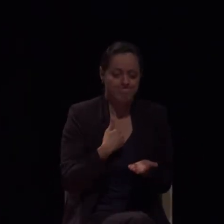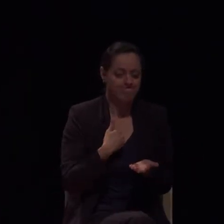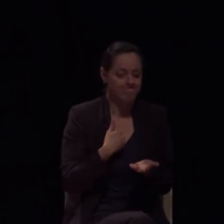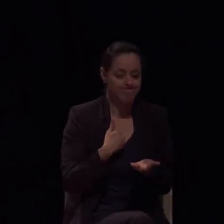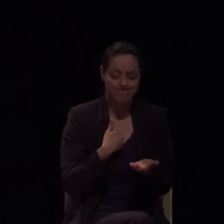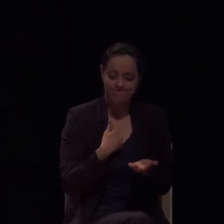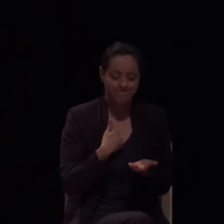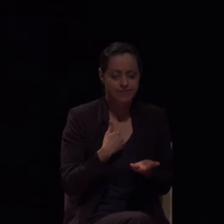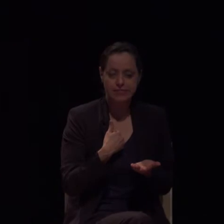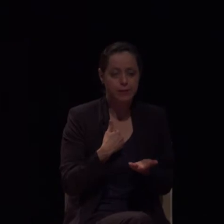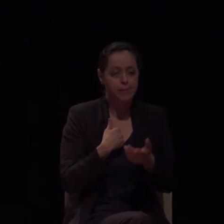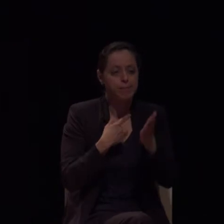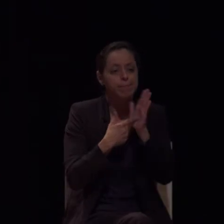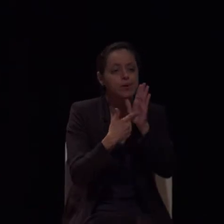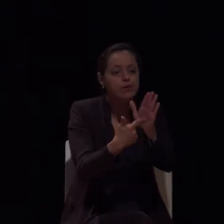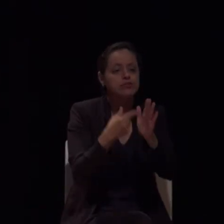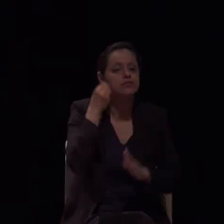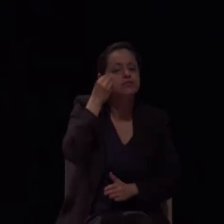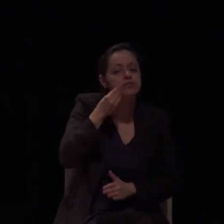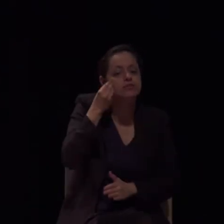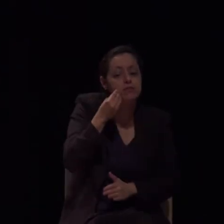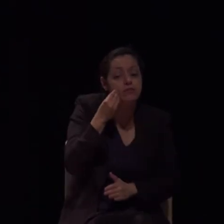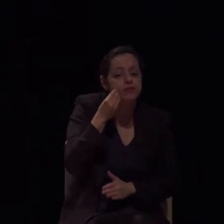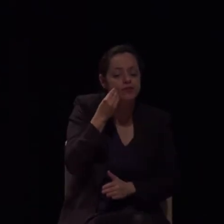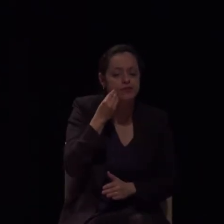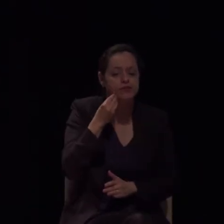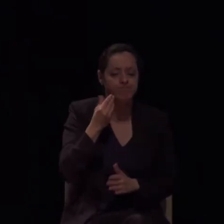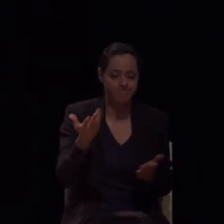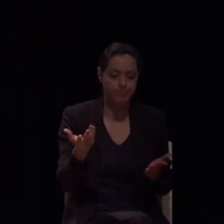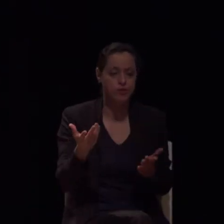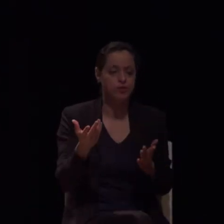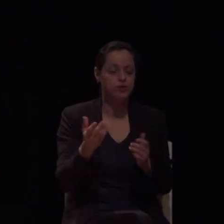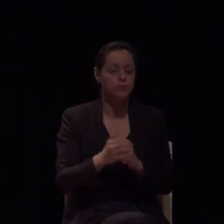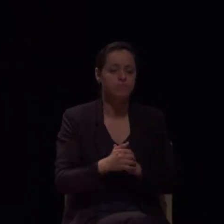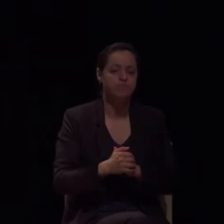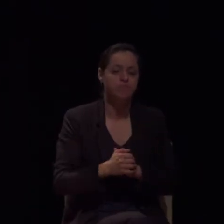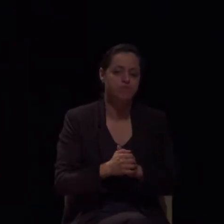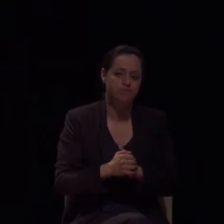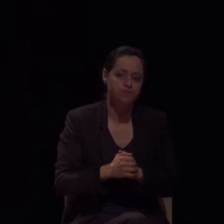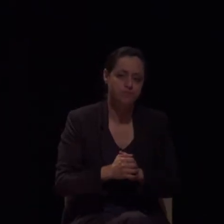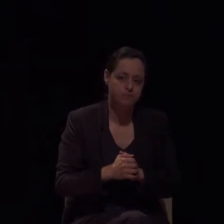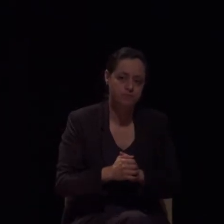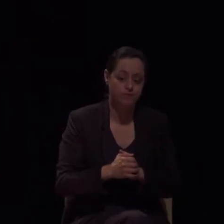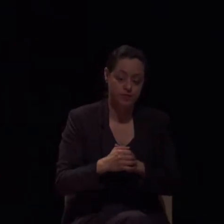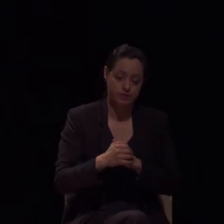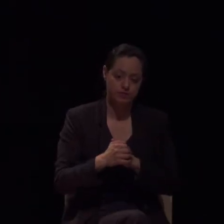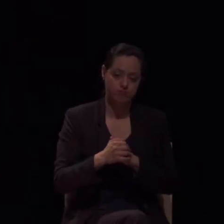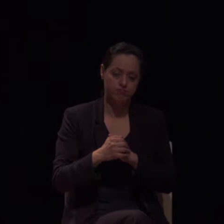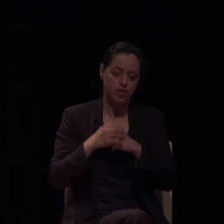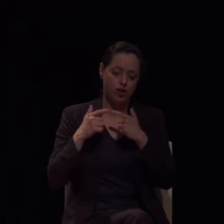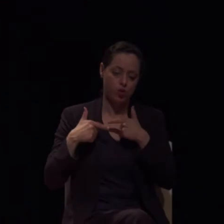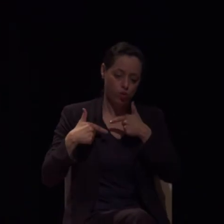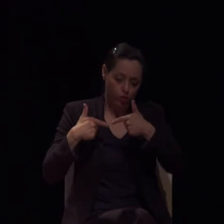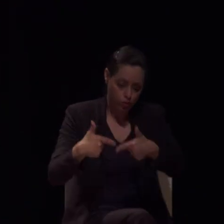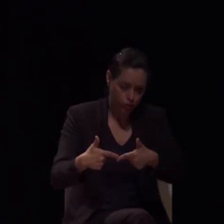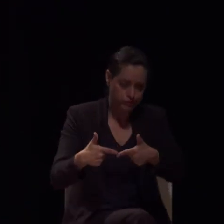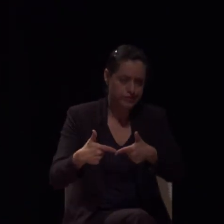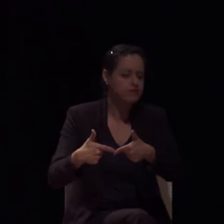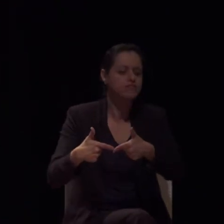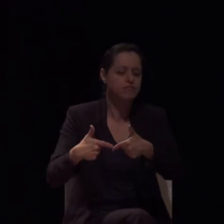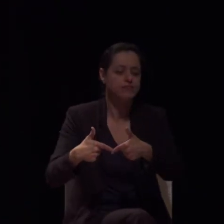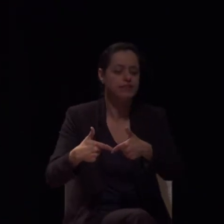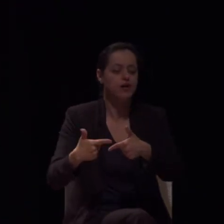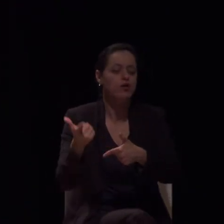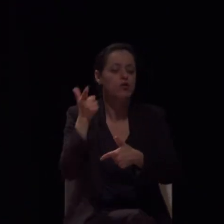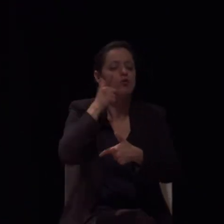experiência prática de implementação dessa dessa luta que resultou nessa conquista que